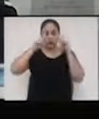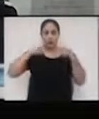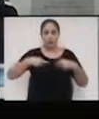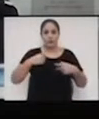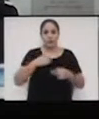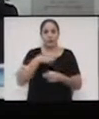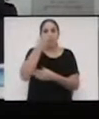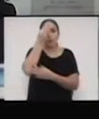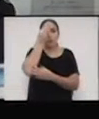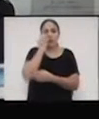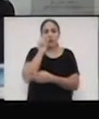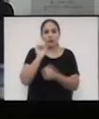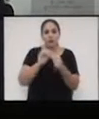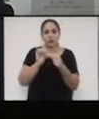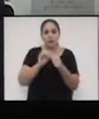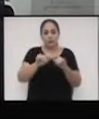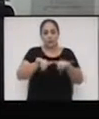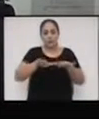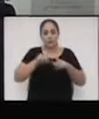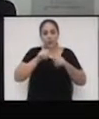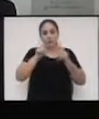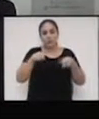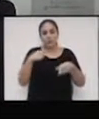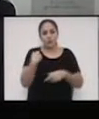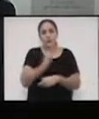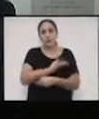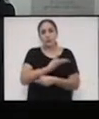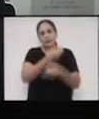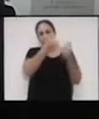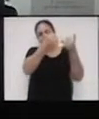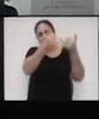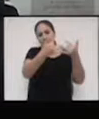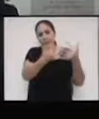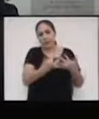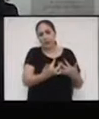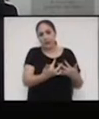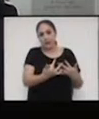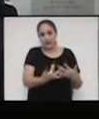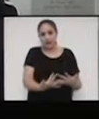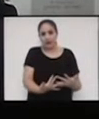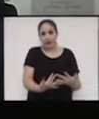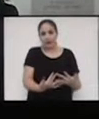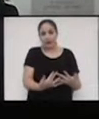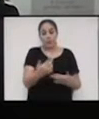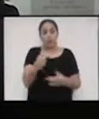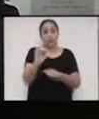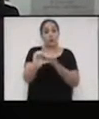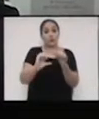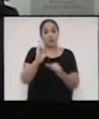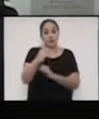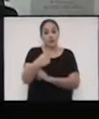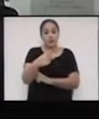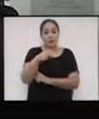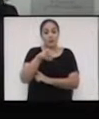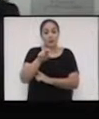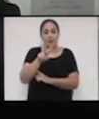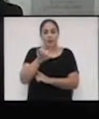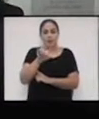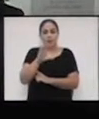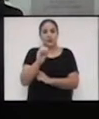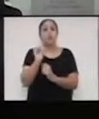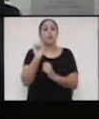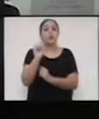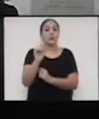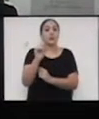entendeu por bem trazer uma audiência pública para a gente esclarecer, né, as reformas da Previdência, que ponto ela